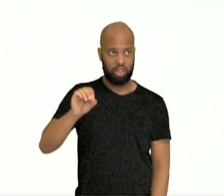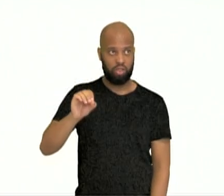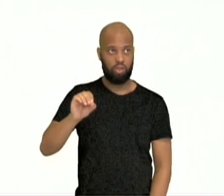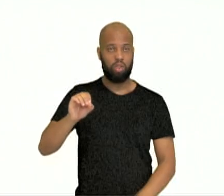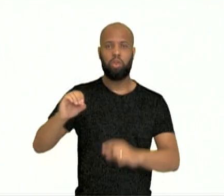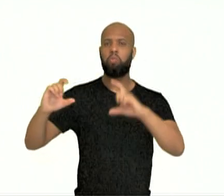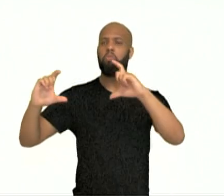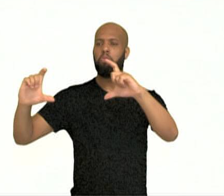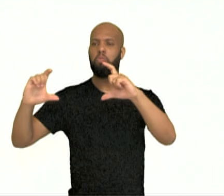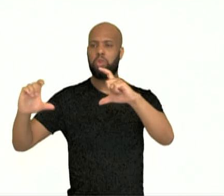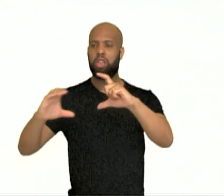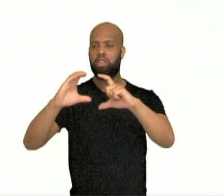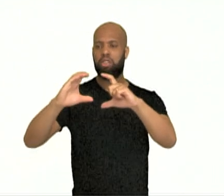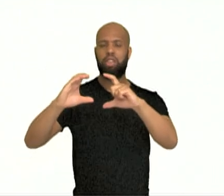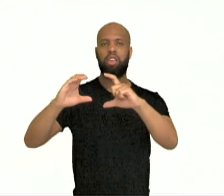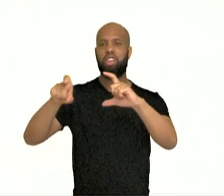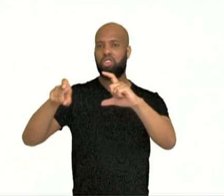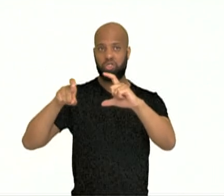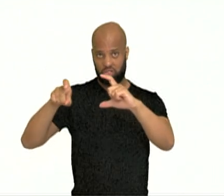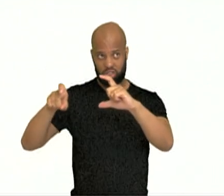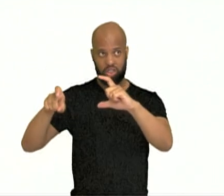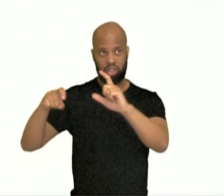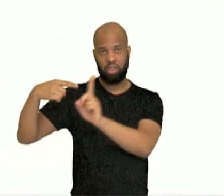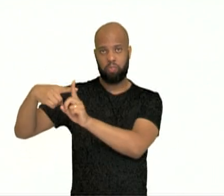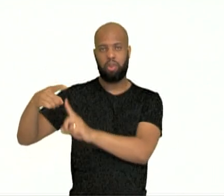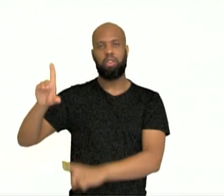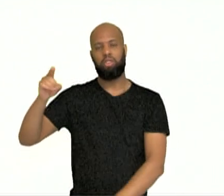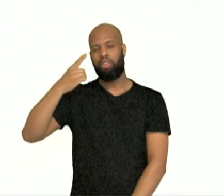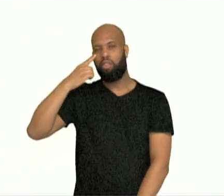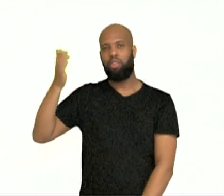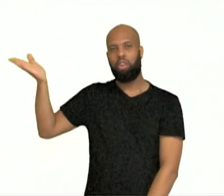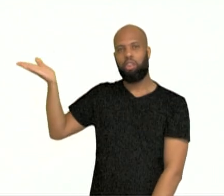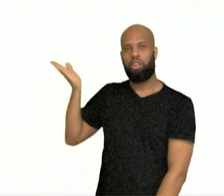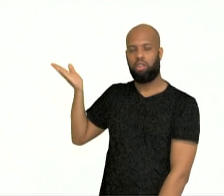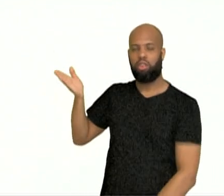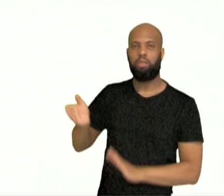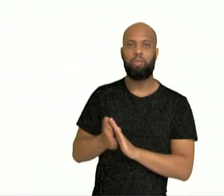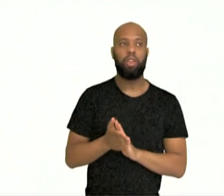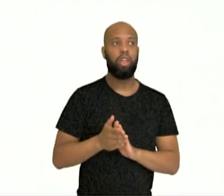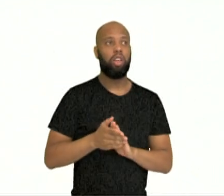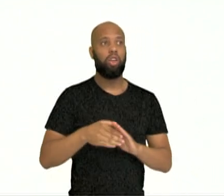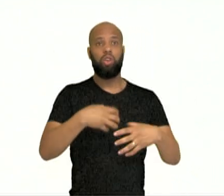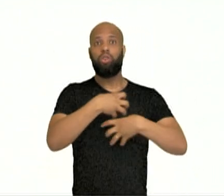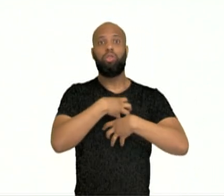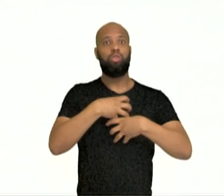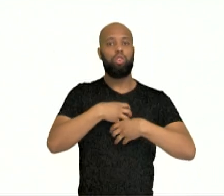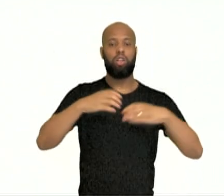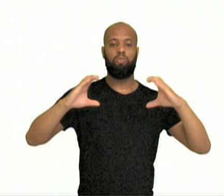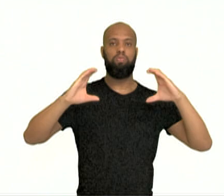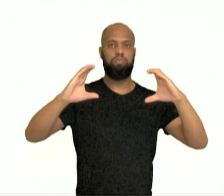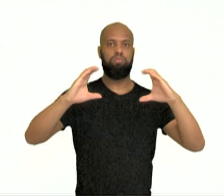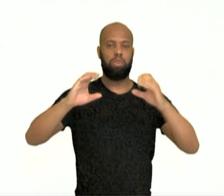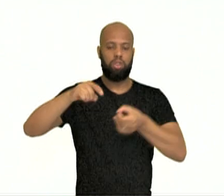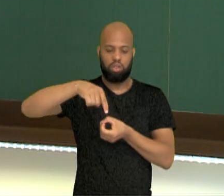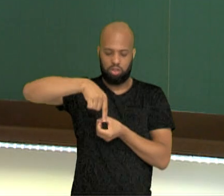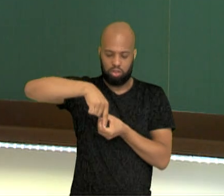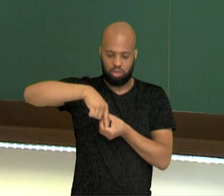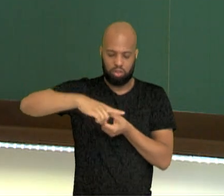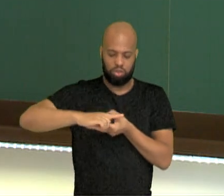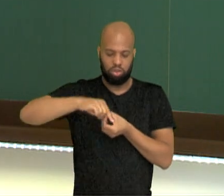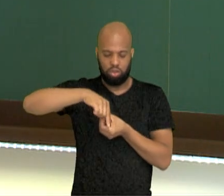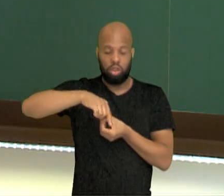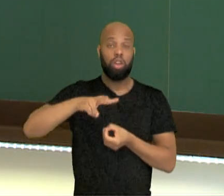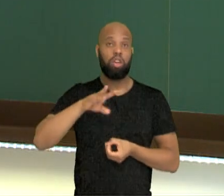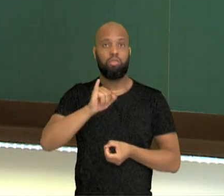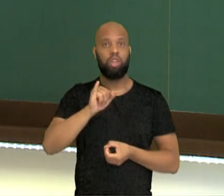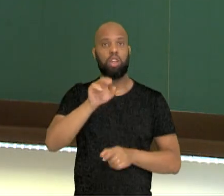seno do quê? Parâmetro c vezes x mais o parâmetro d. Esse é o jeitão da função trigonométrica e a gente vai